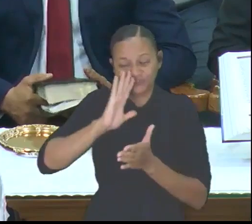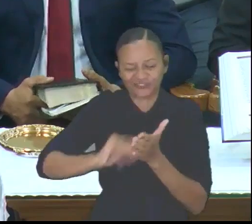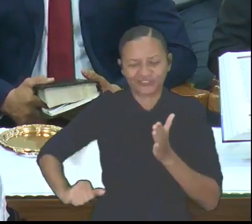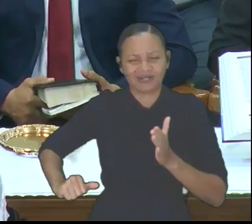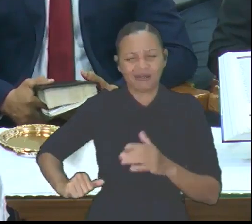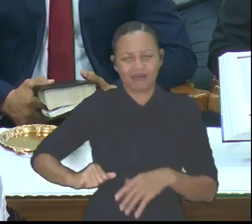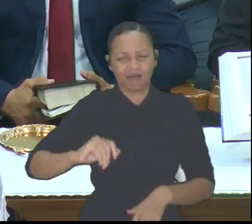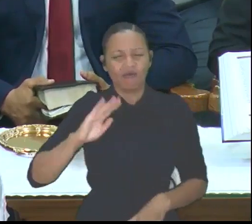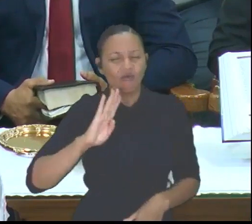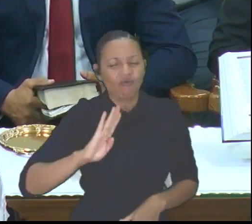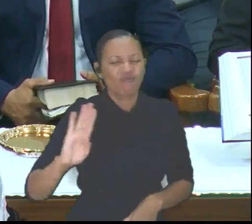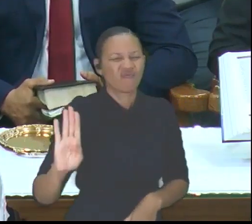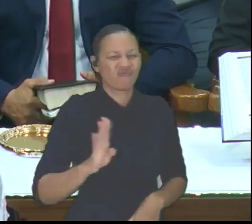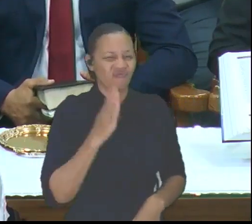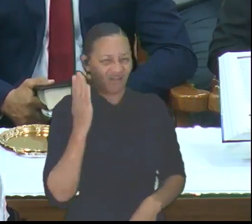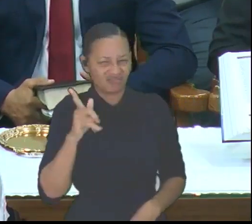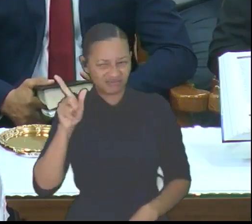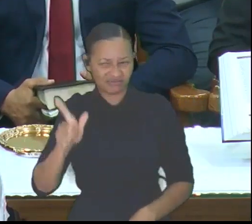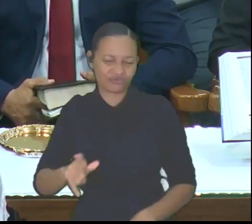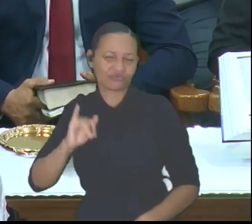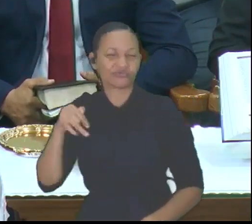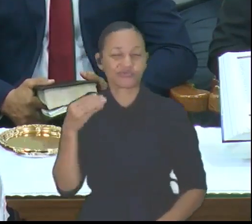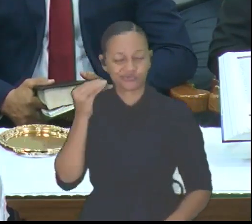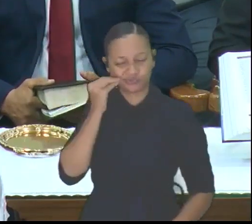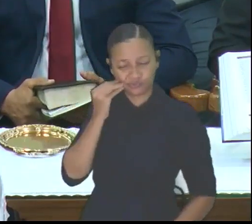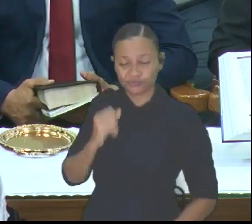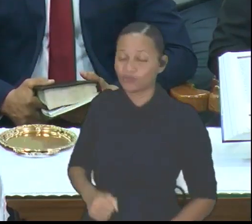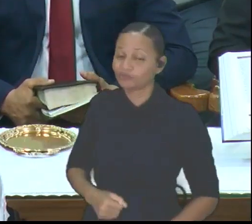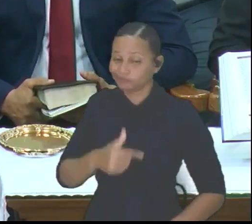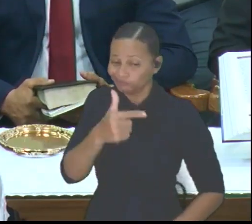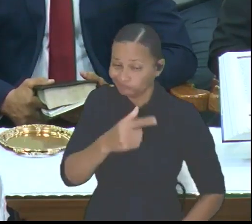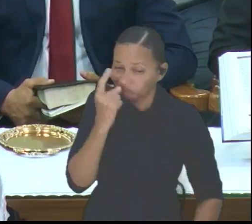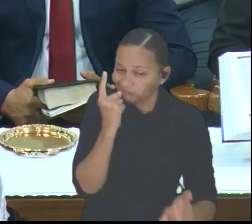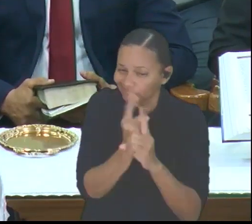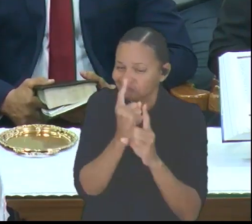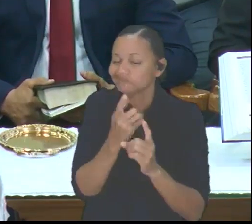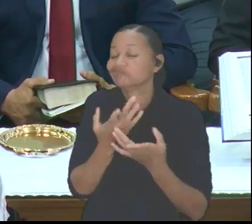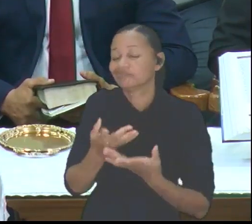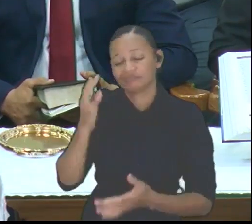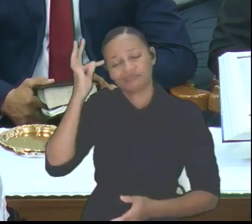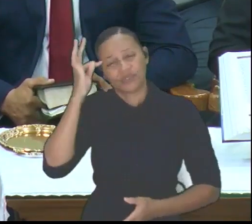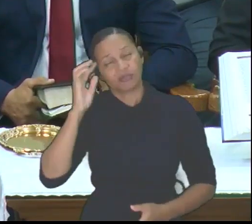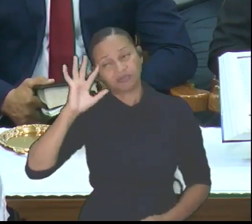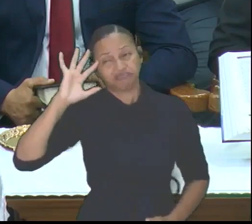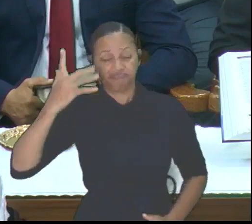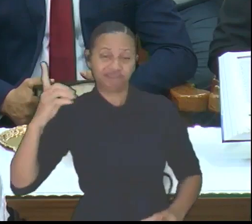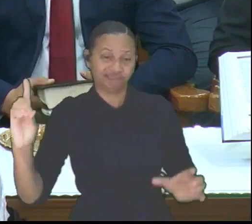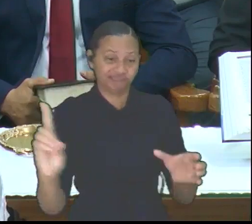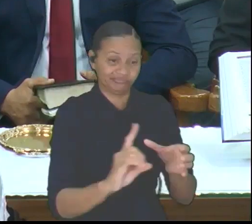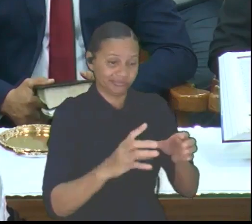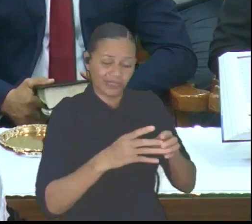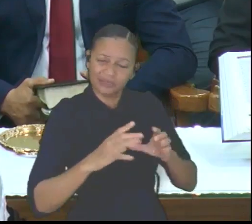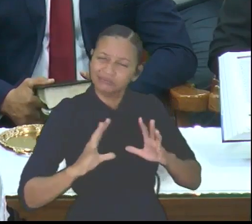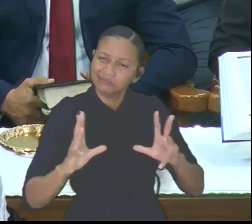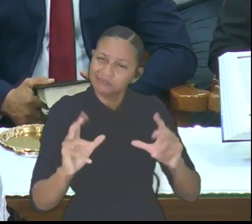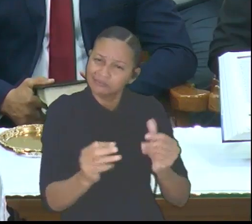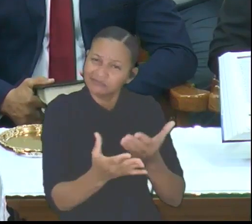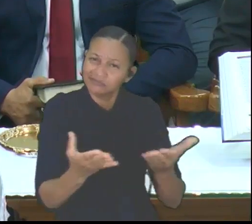cena. No segundo, Tomé resolveu estar presente. De certa forma, todos